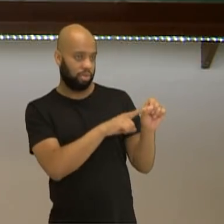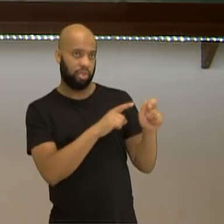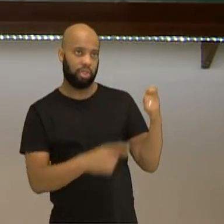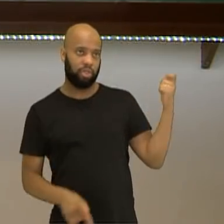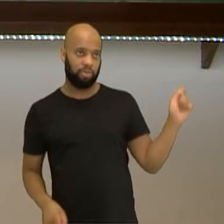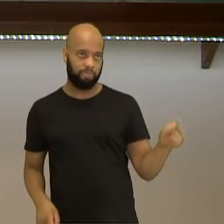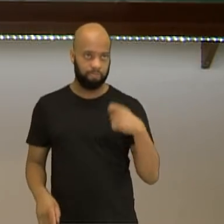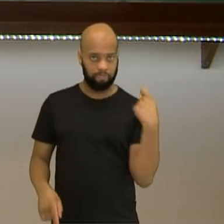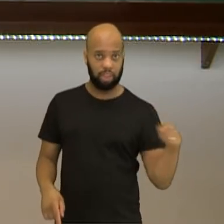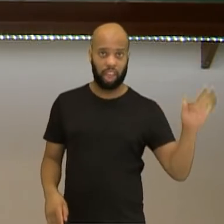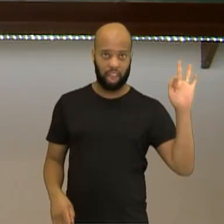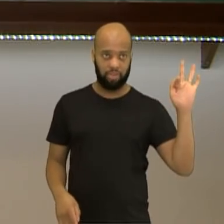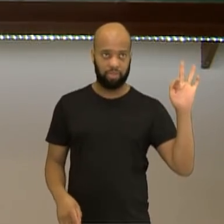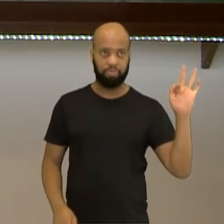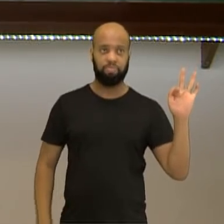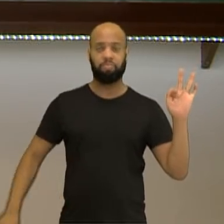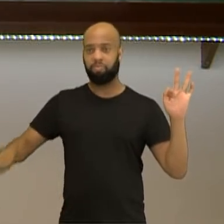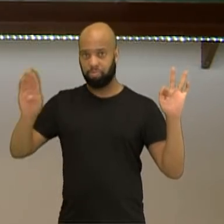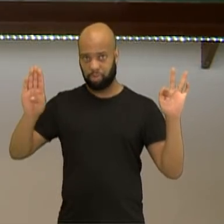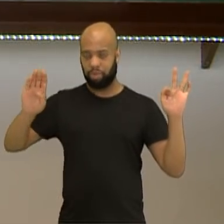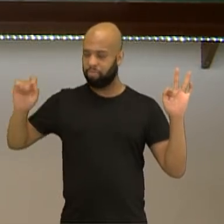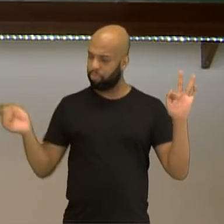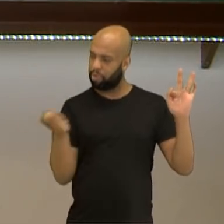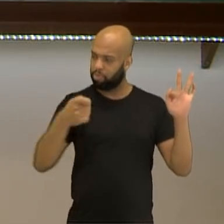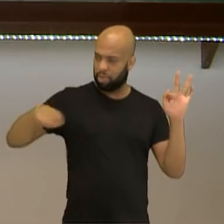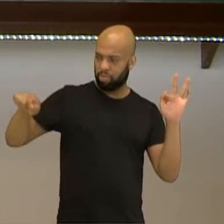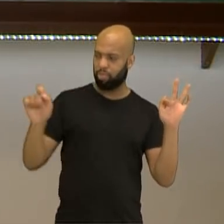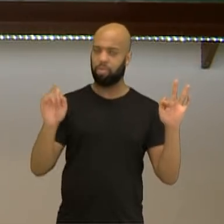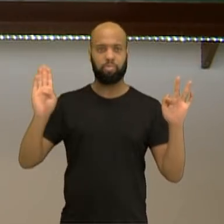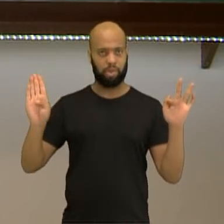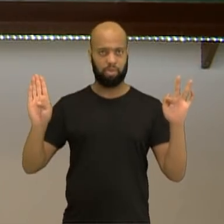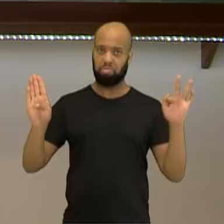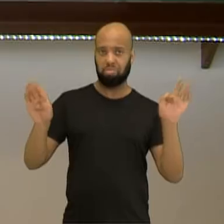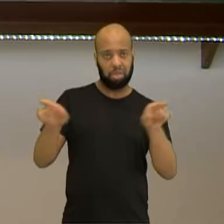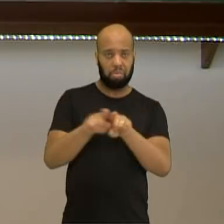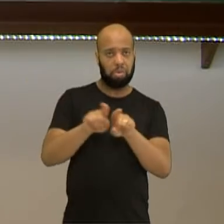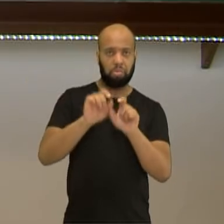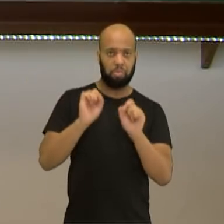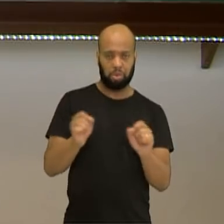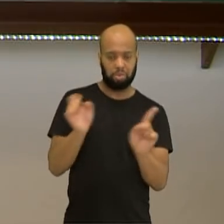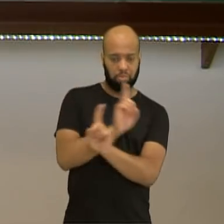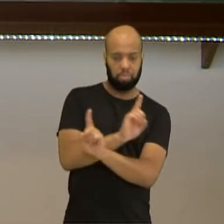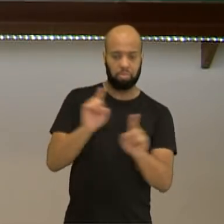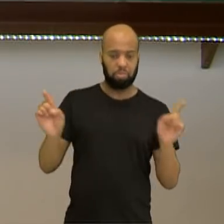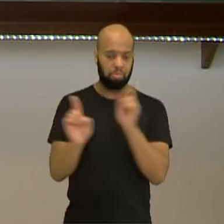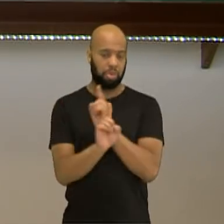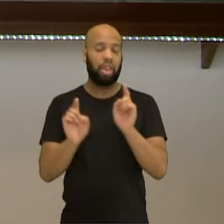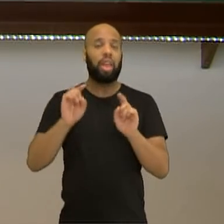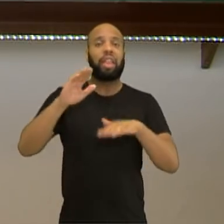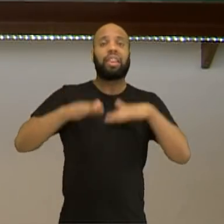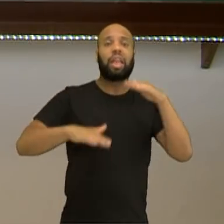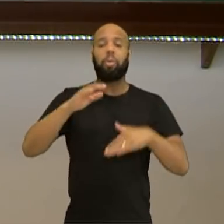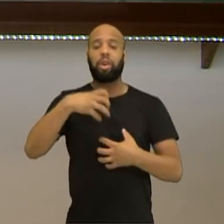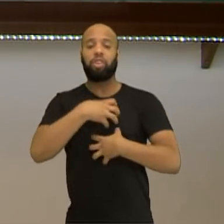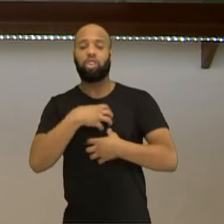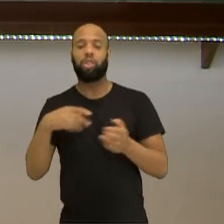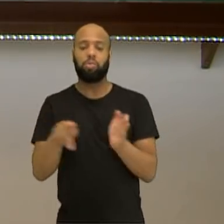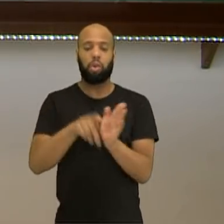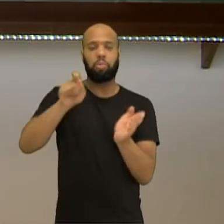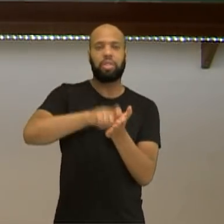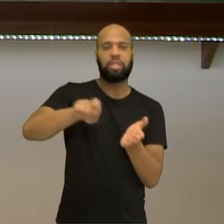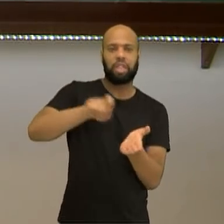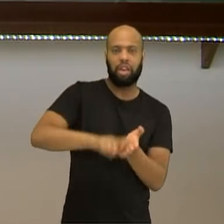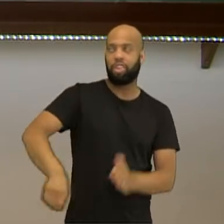forehand e o lado direito vai ser o backhand, tá? Então, quando a gente for falar